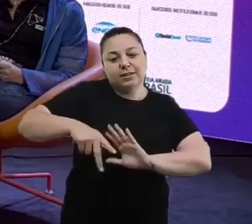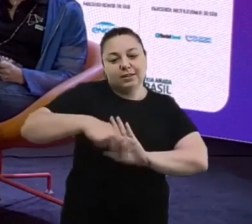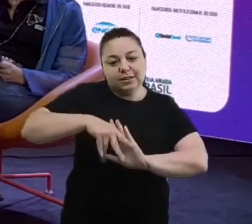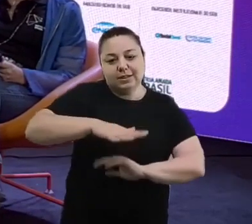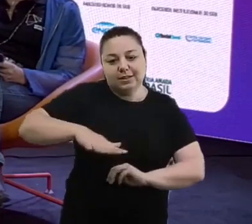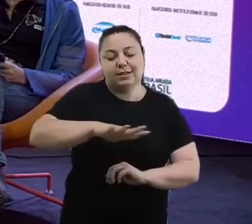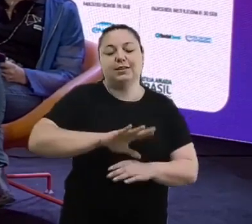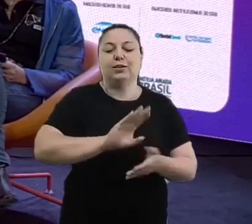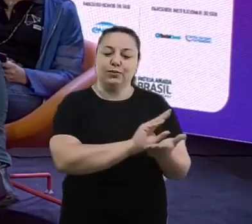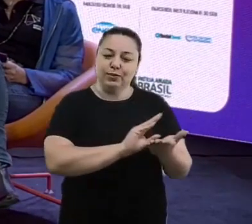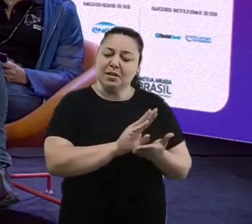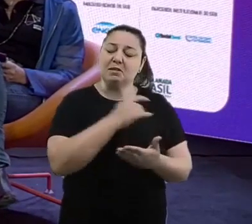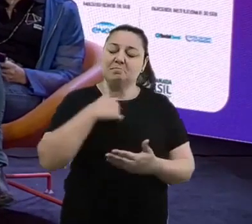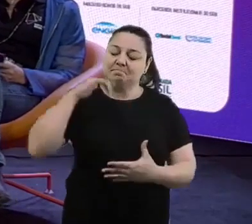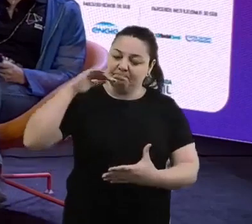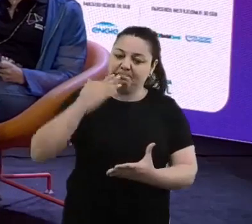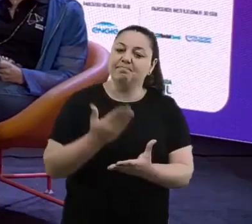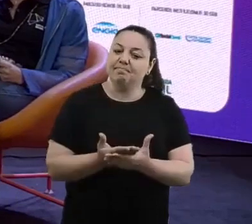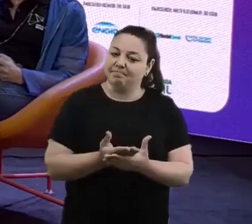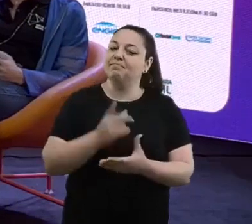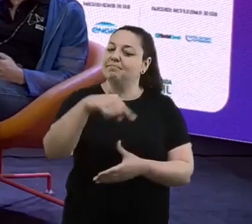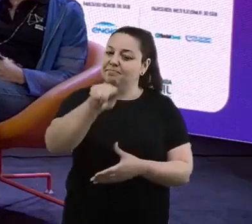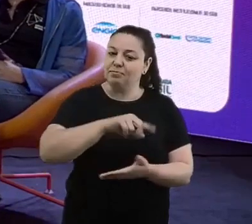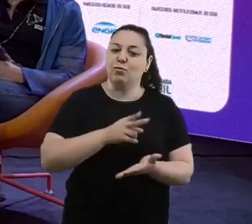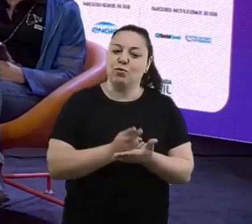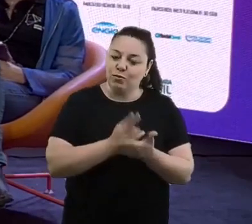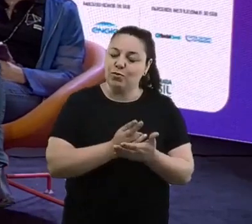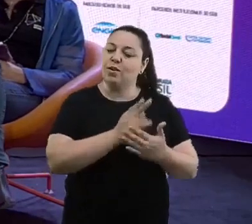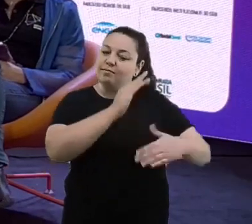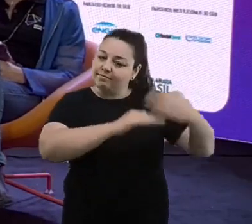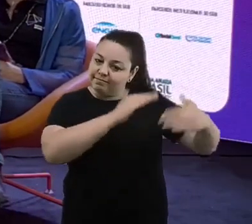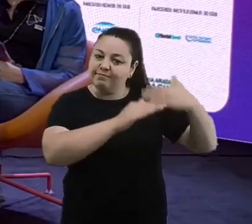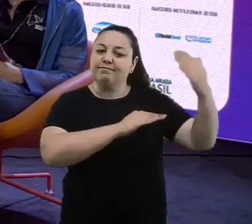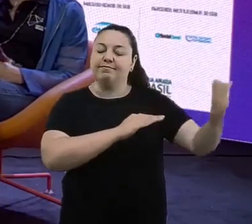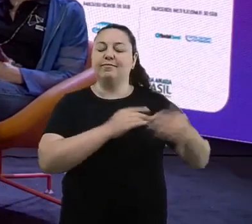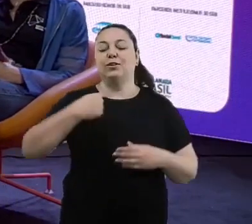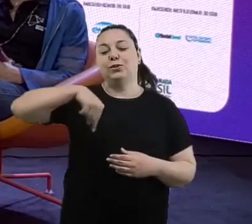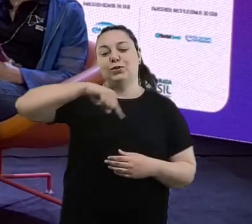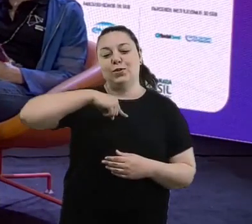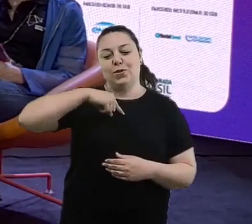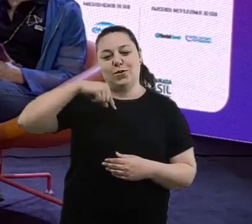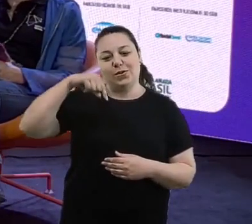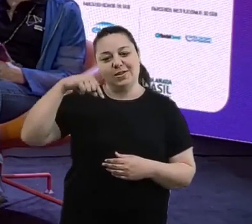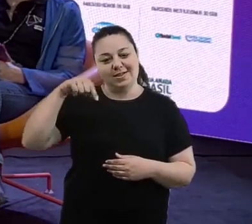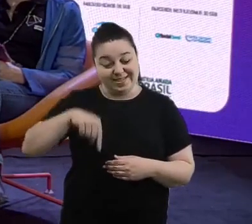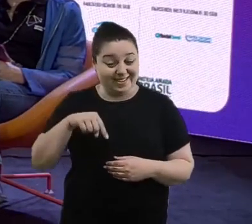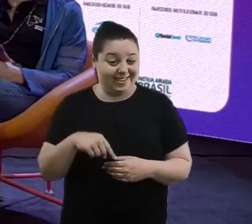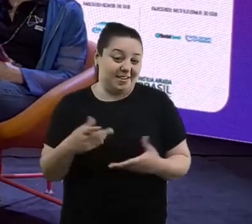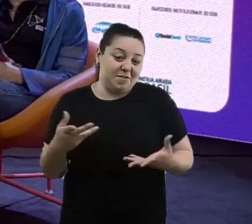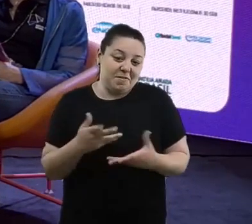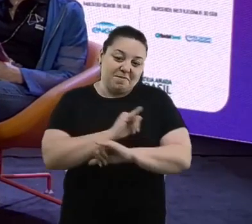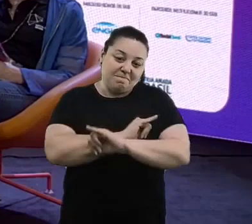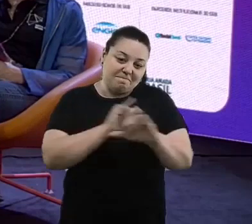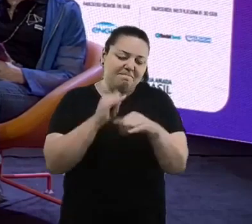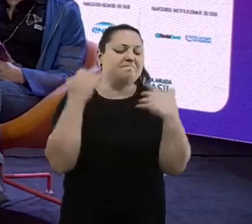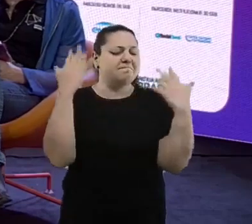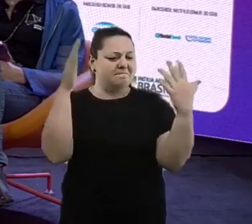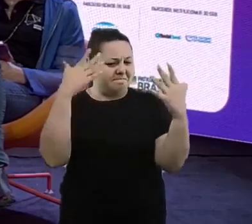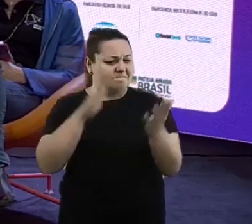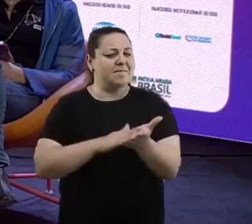vão continuar replicando, e da nossa parte aqui, além de parabenizar, vai um agradecimento mesmo por